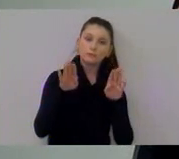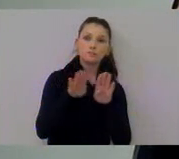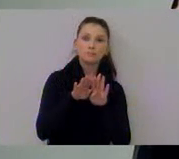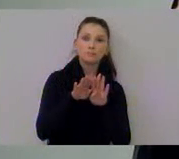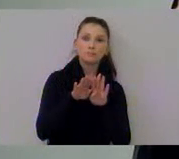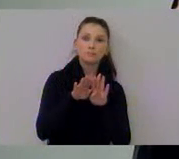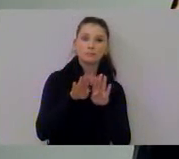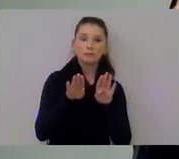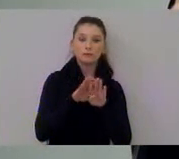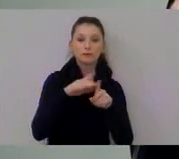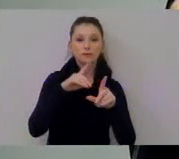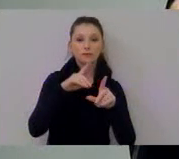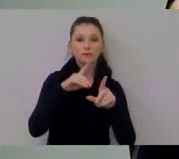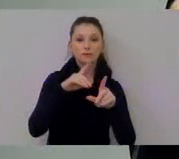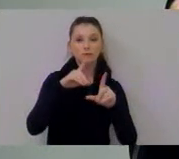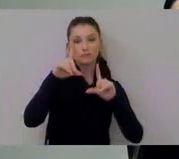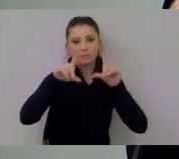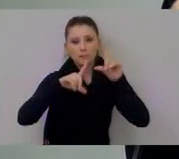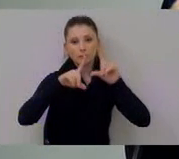Andréia,